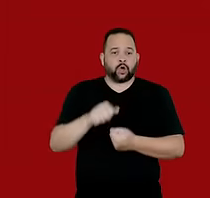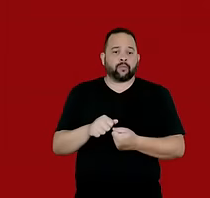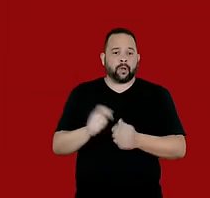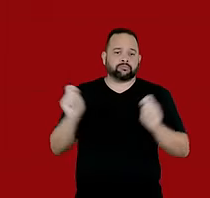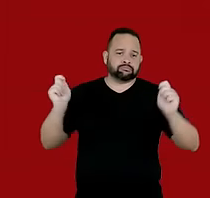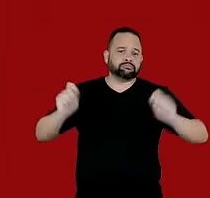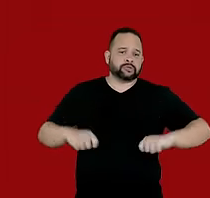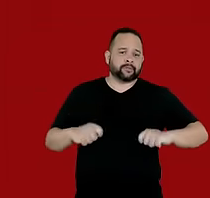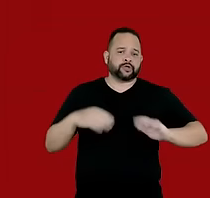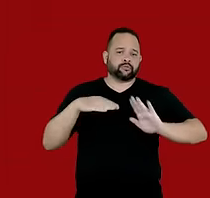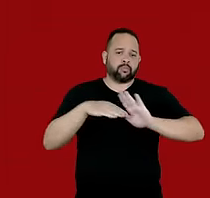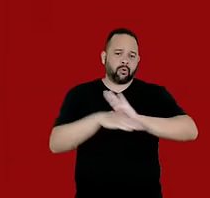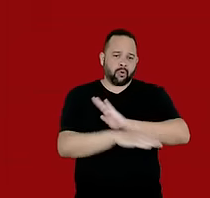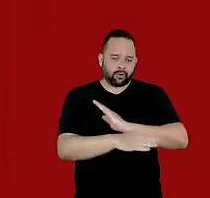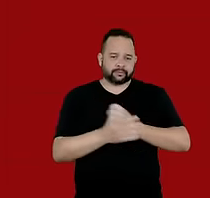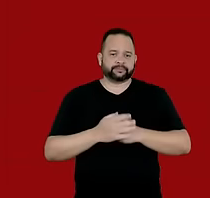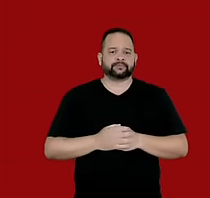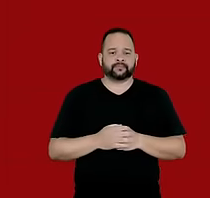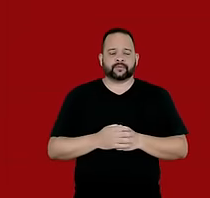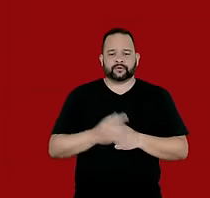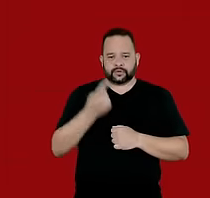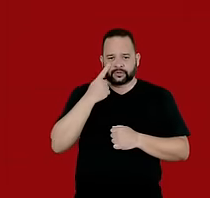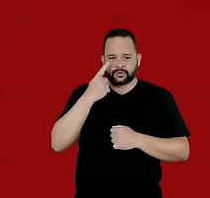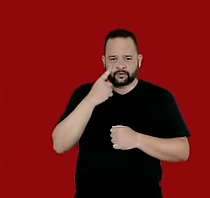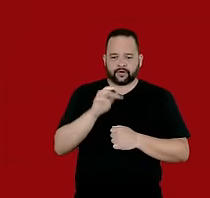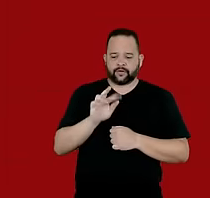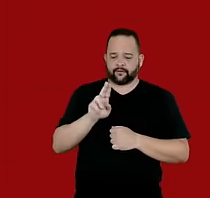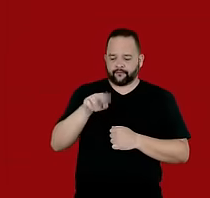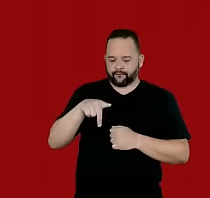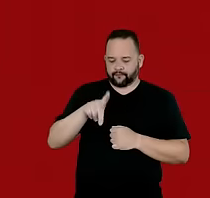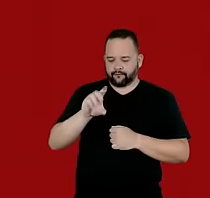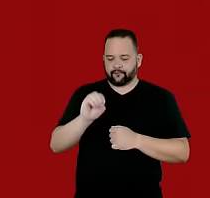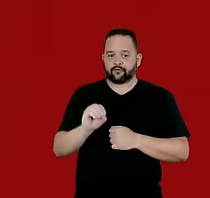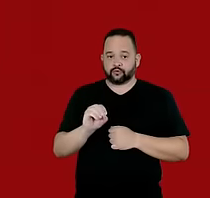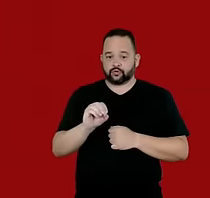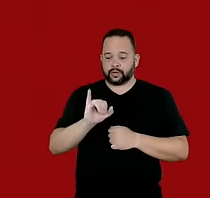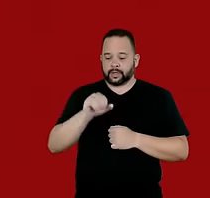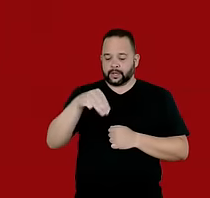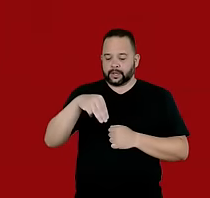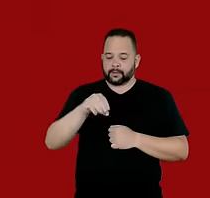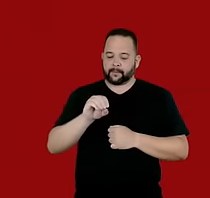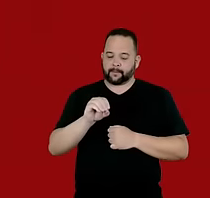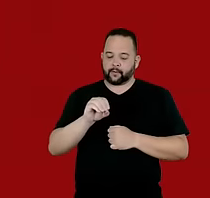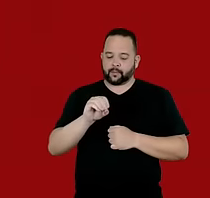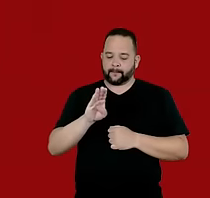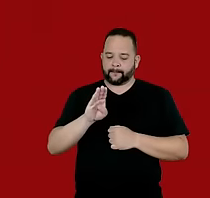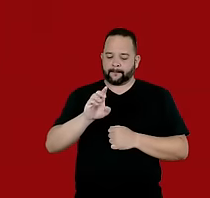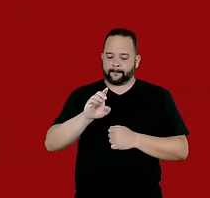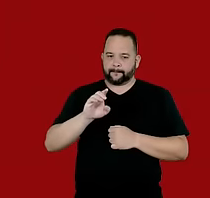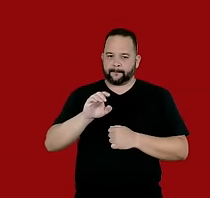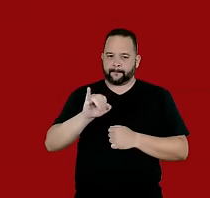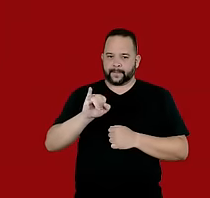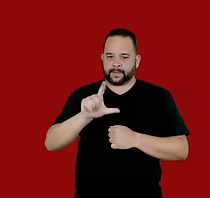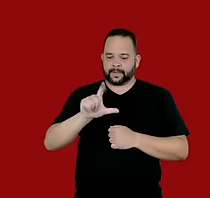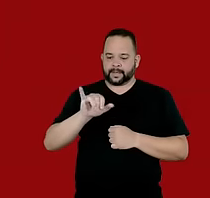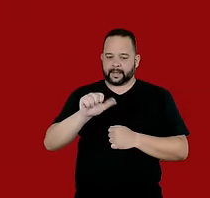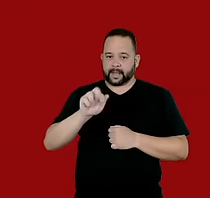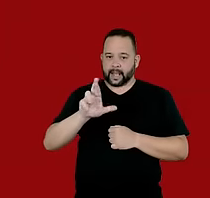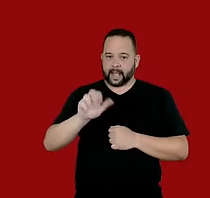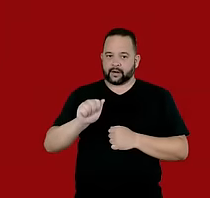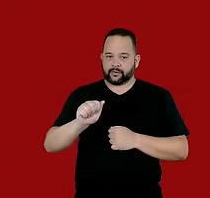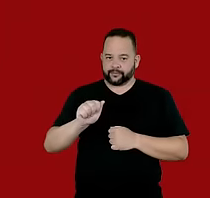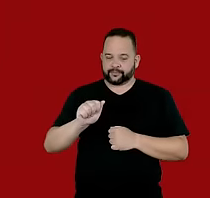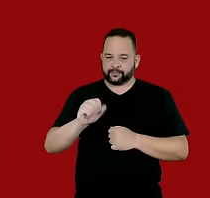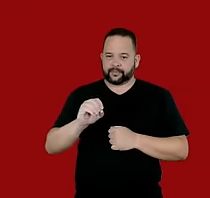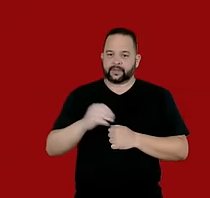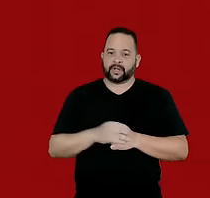perspectiva hoje de fundo imobiliário a gente acha muito interessante lembrando os benefícios em relação à parte tributária desses Fundos aí que são cada